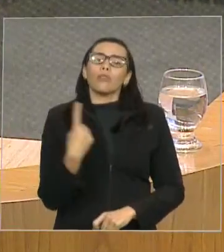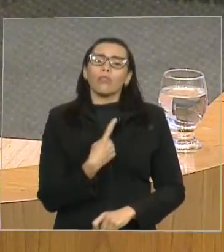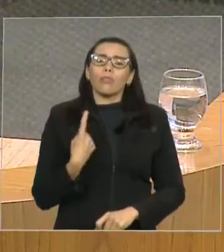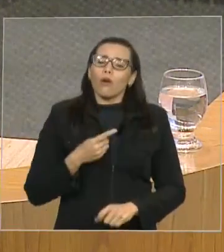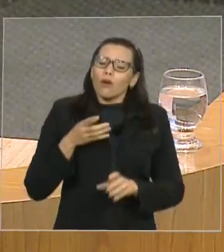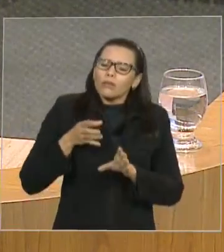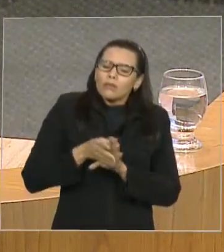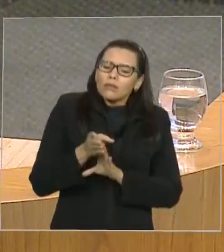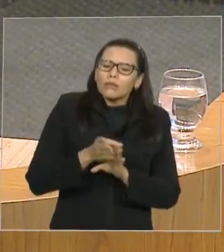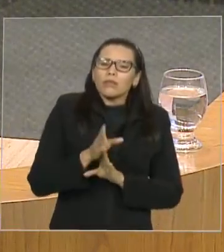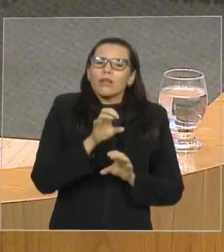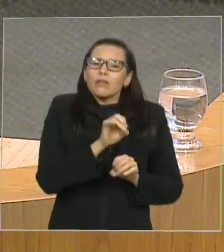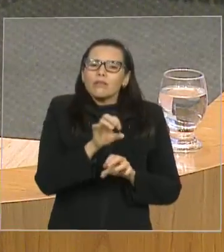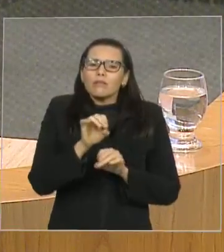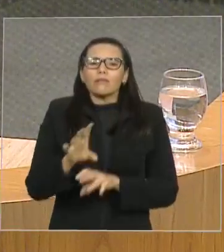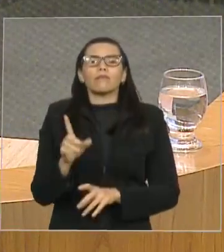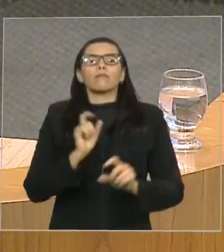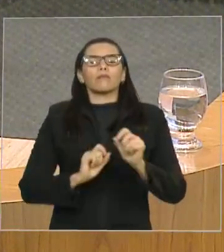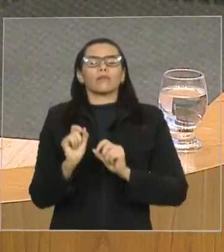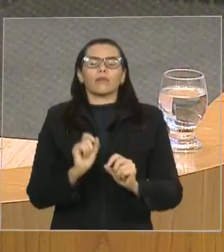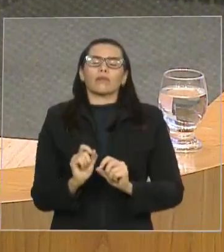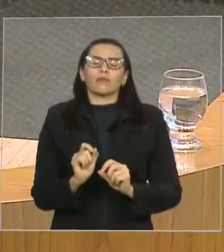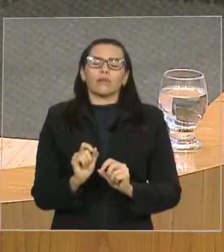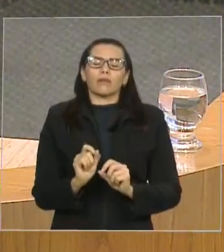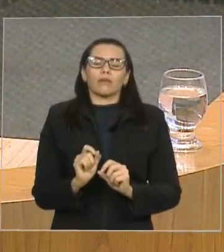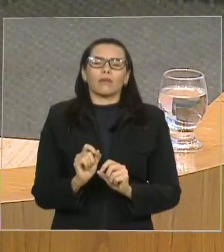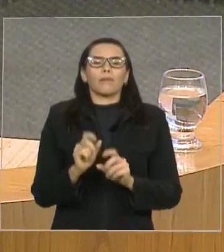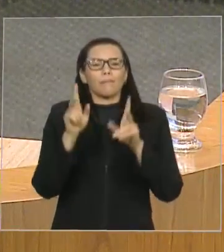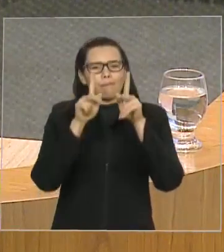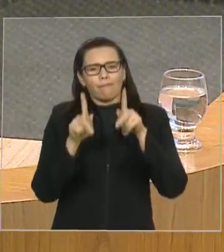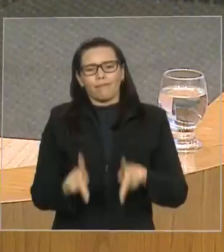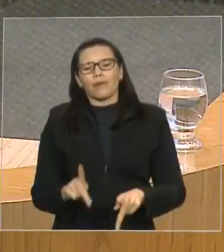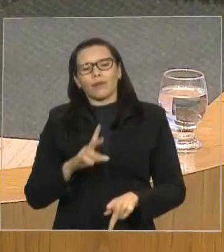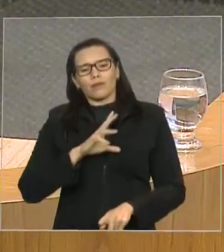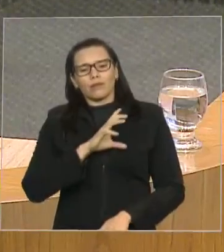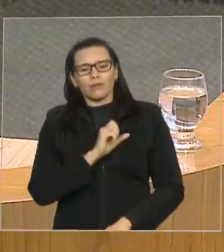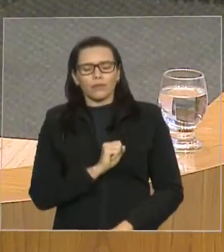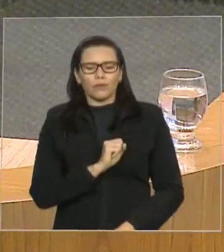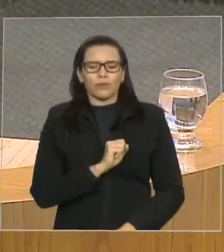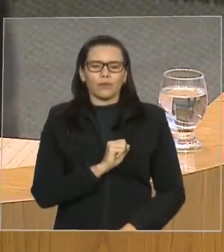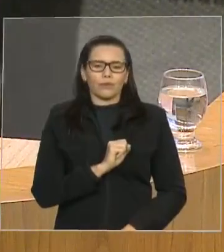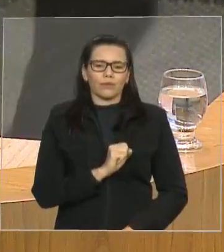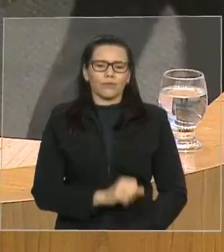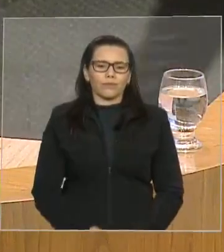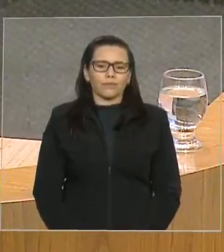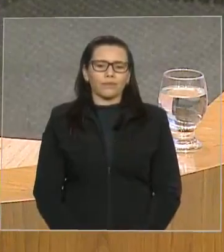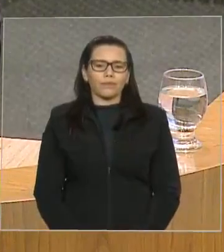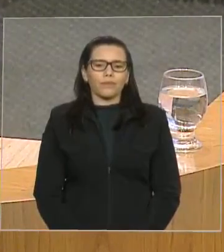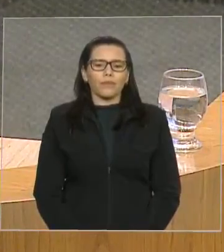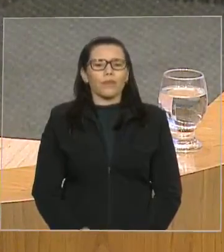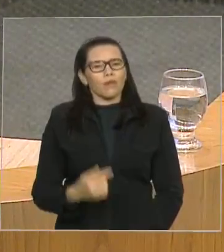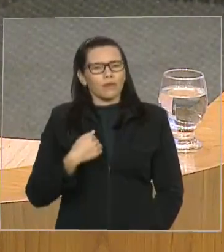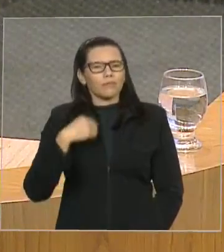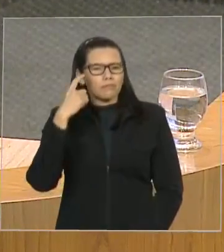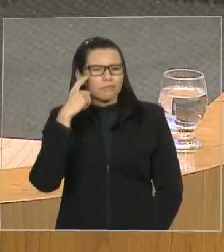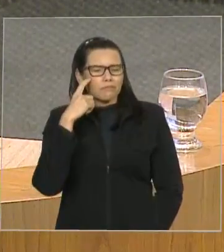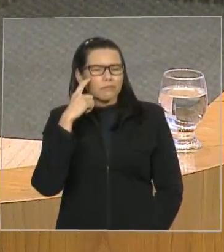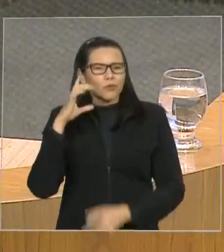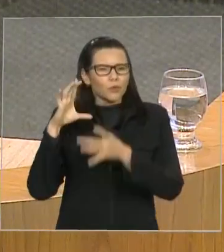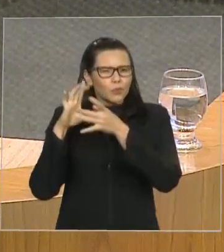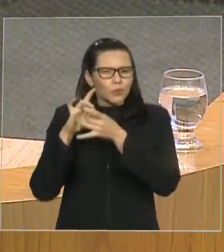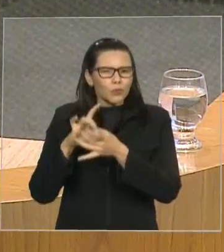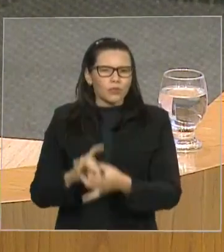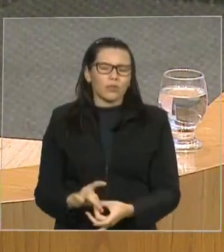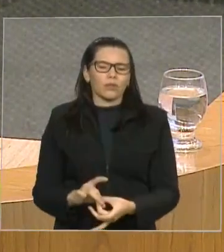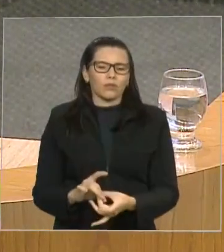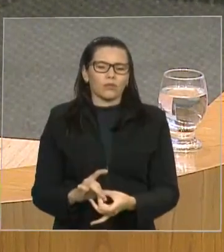como irmão, apesar dos males que permaneceram, mas esse é o projeto. Então, é nesse contexto que a